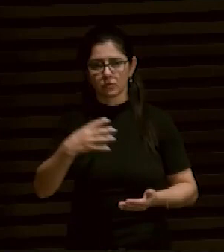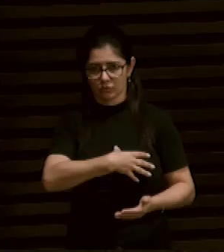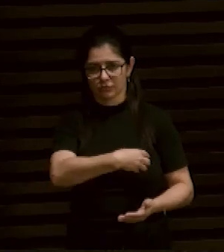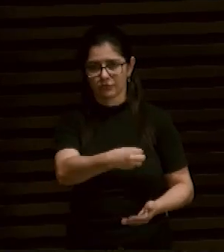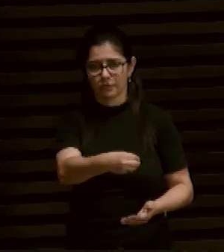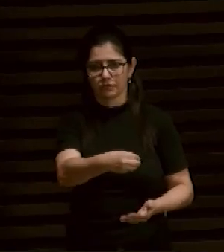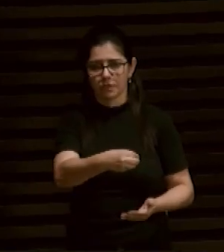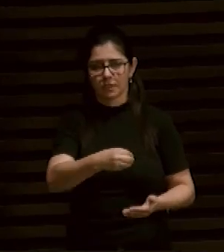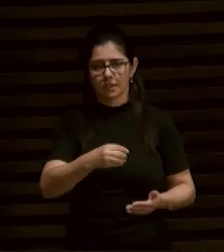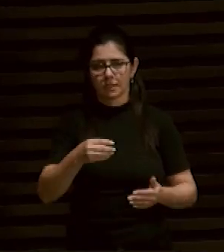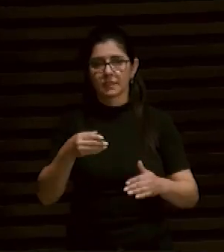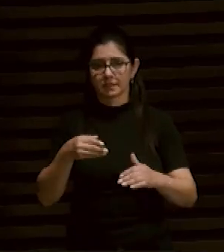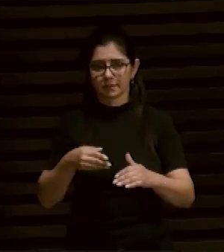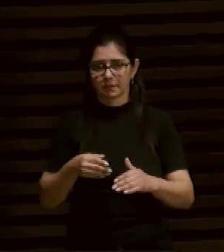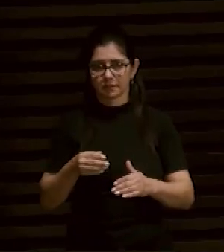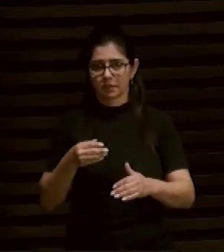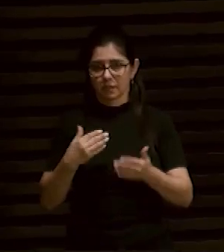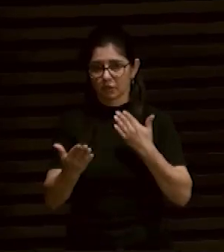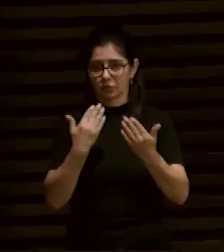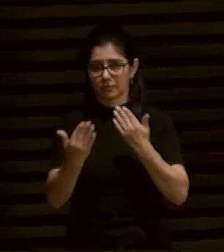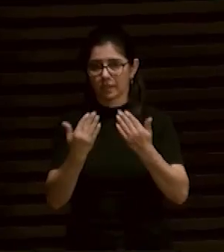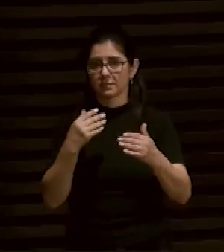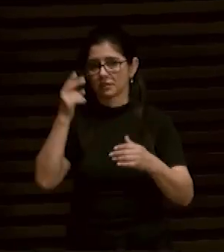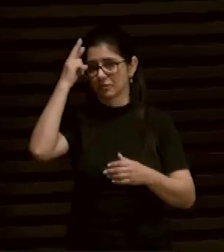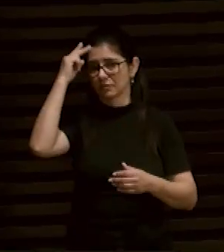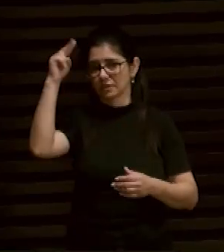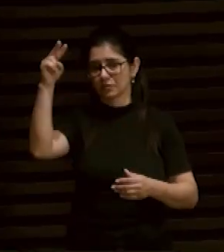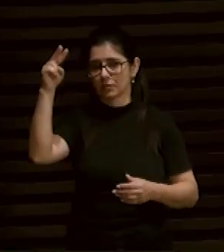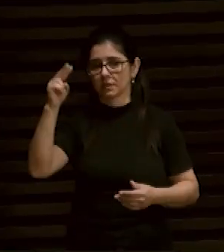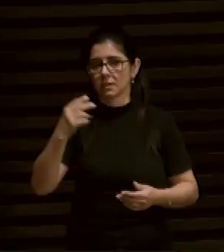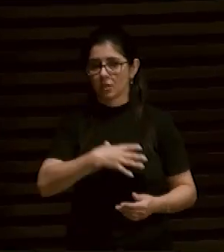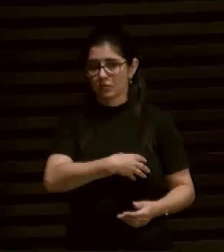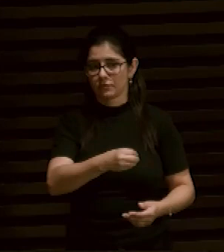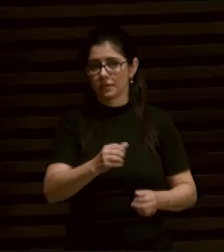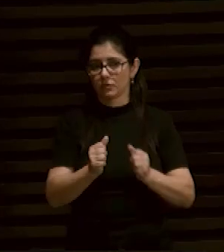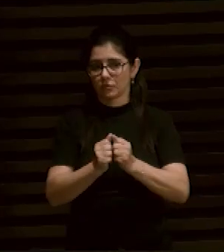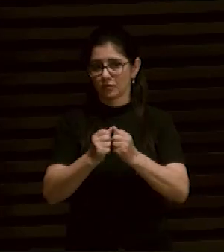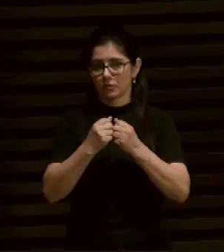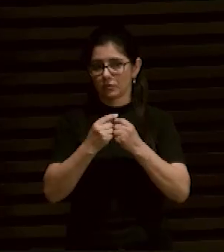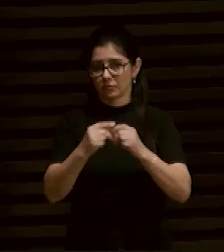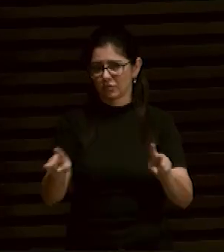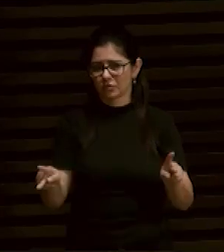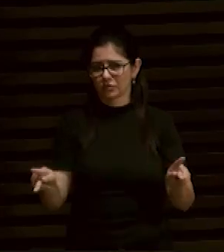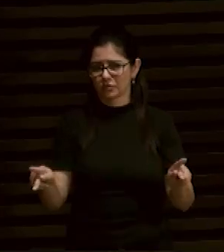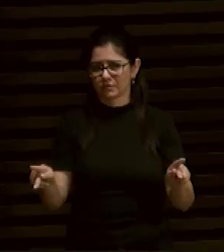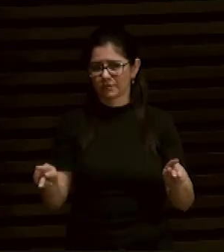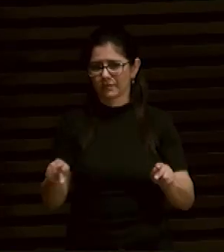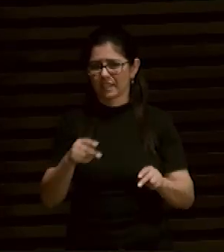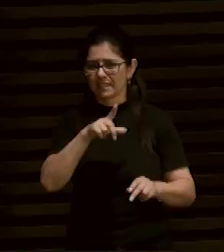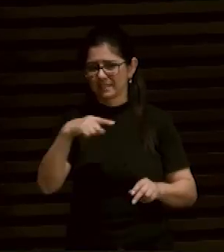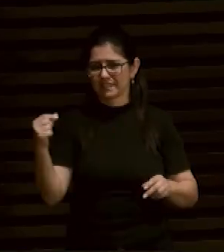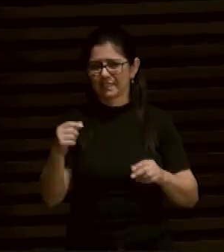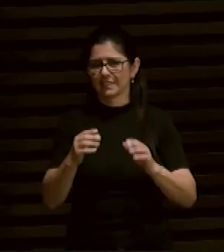que sai da casa do seu pai e tem que passar por todo um processo de sofrimento para que ele possa voltar até o Senhor. E o